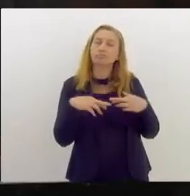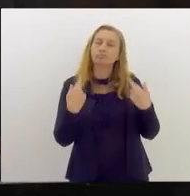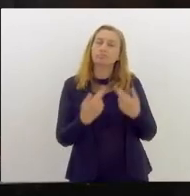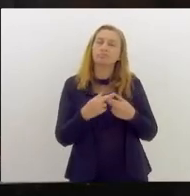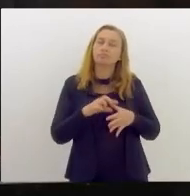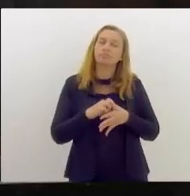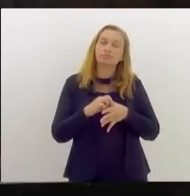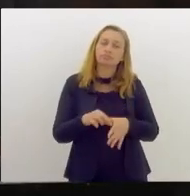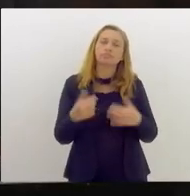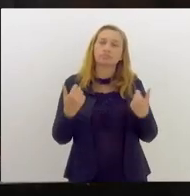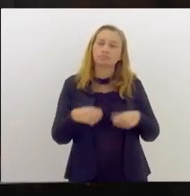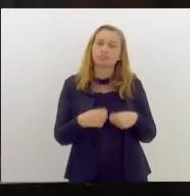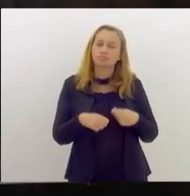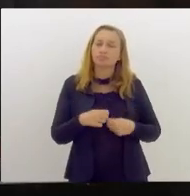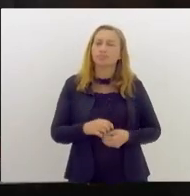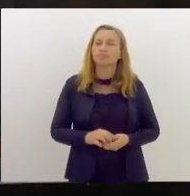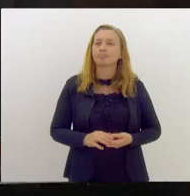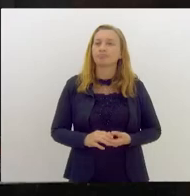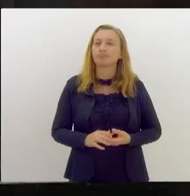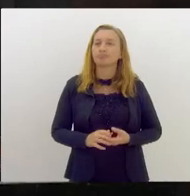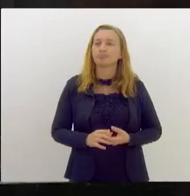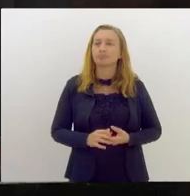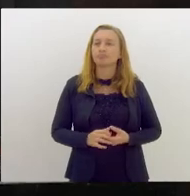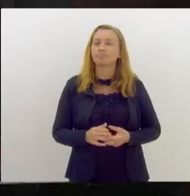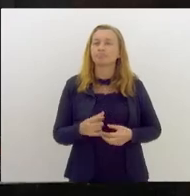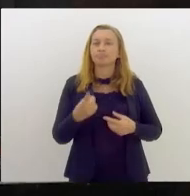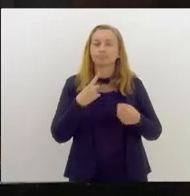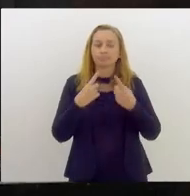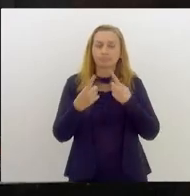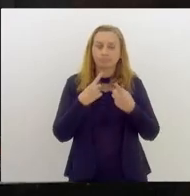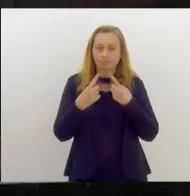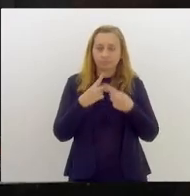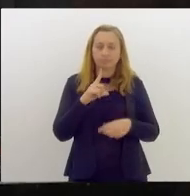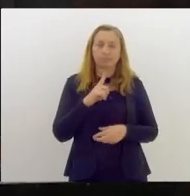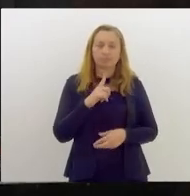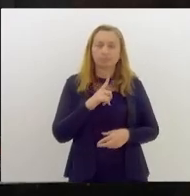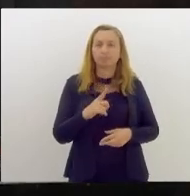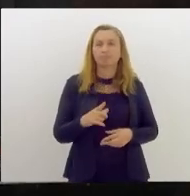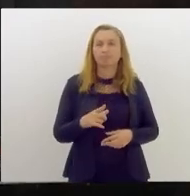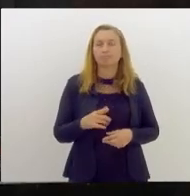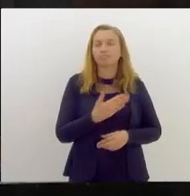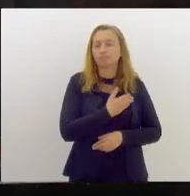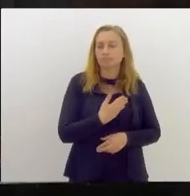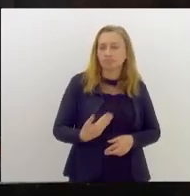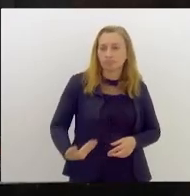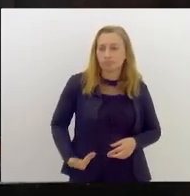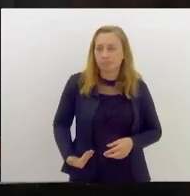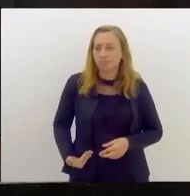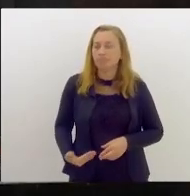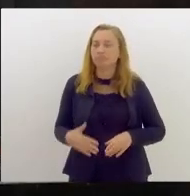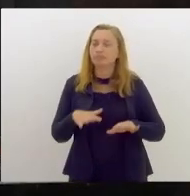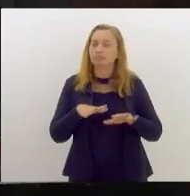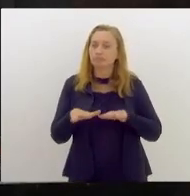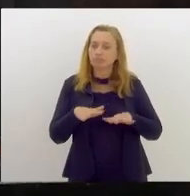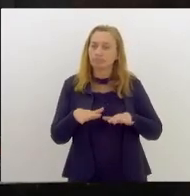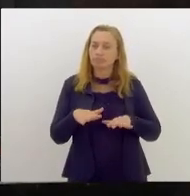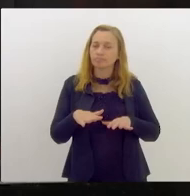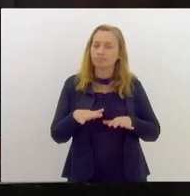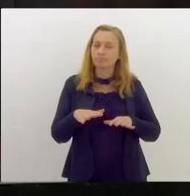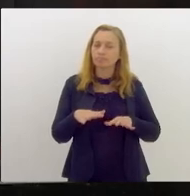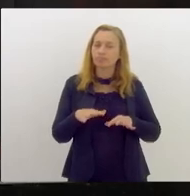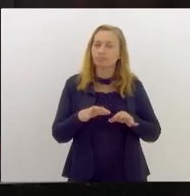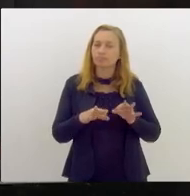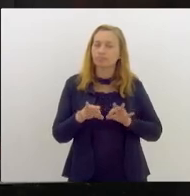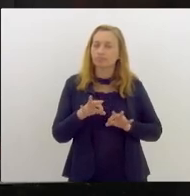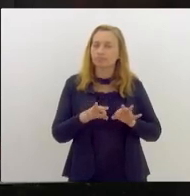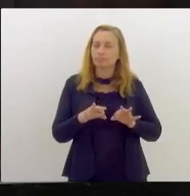a necessidade de ter diálogo permanente entre o governo e o movimento organizado de